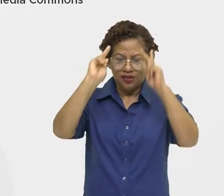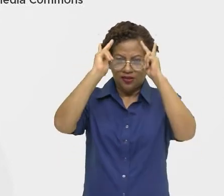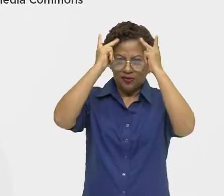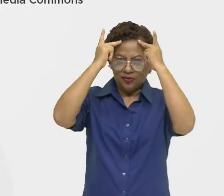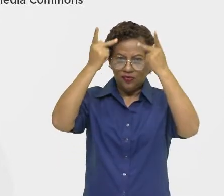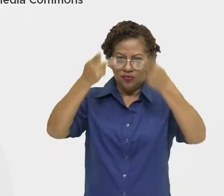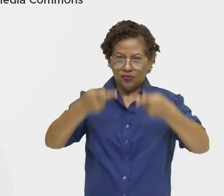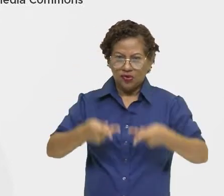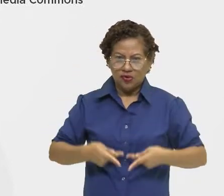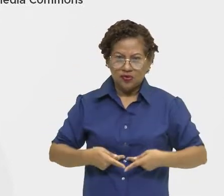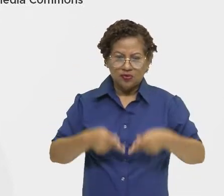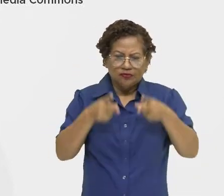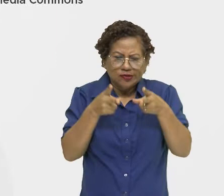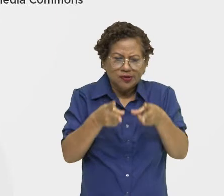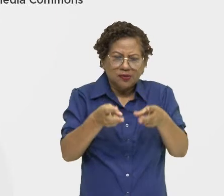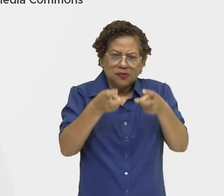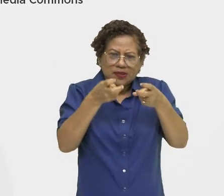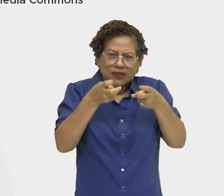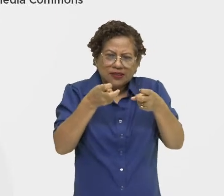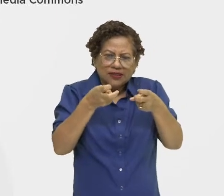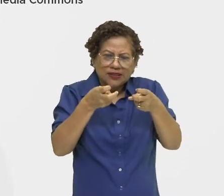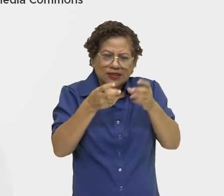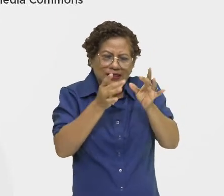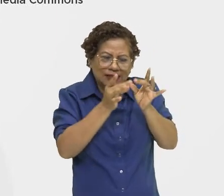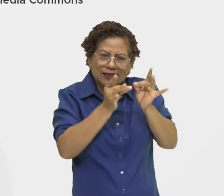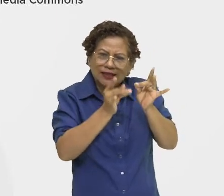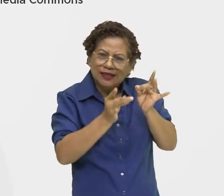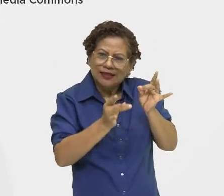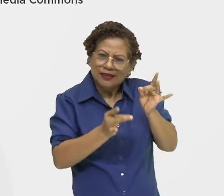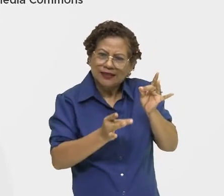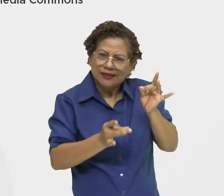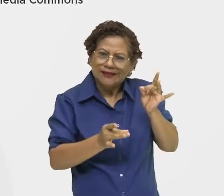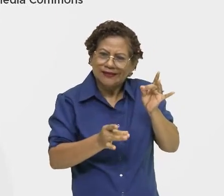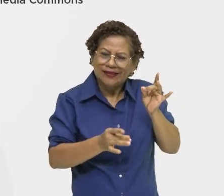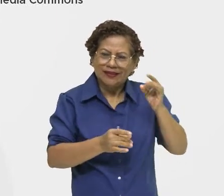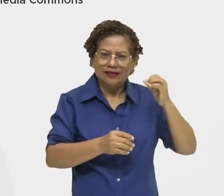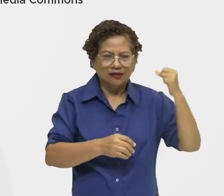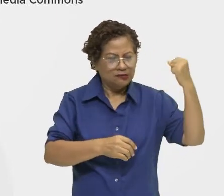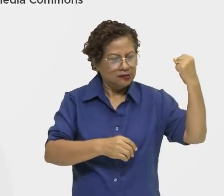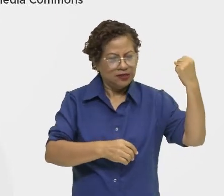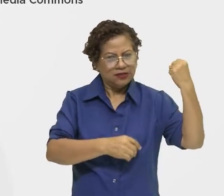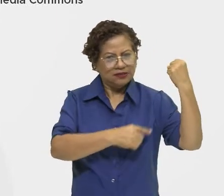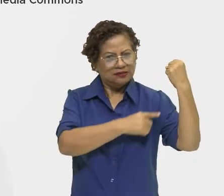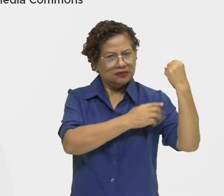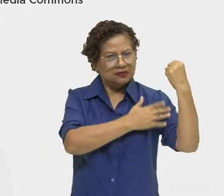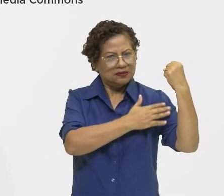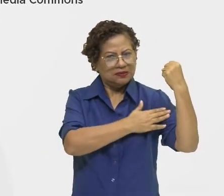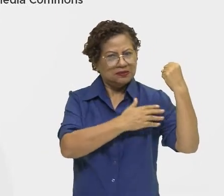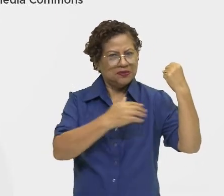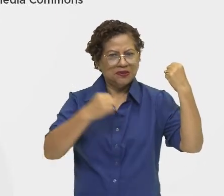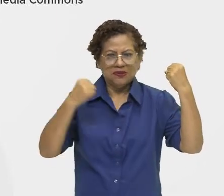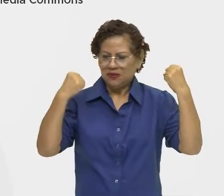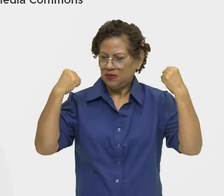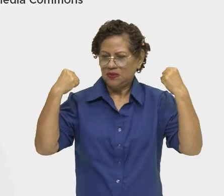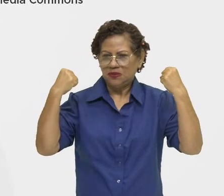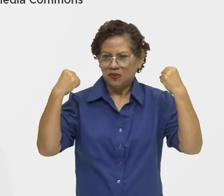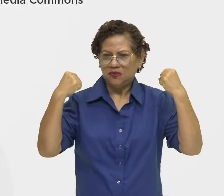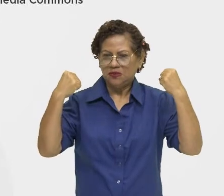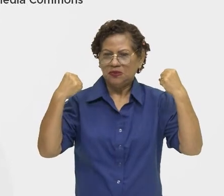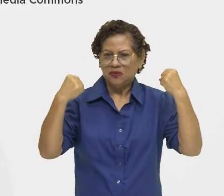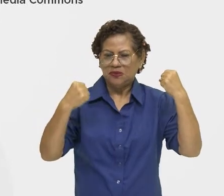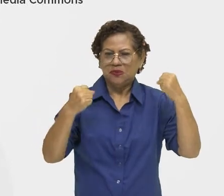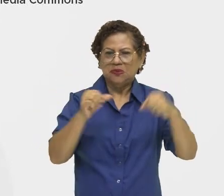os músculos, né? A fáscia muscular, que a gente chama, né? A forma como o músculo ele